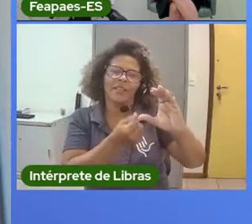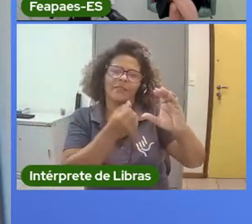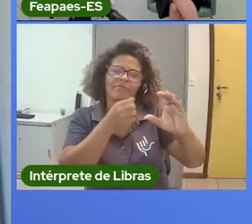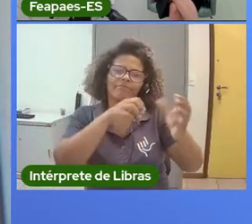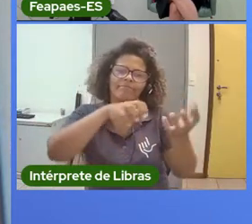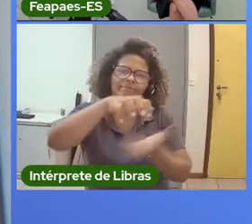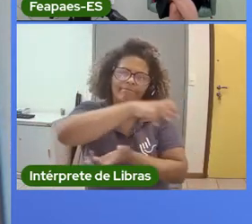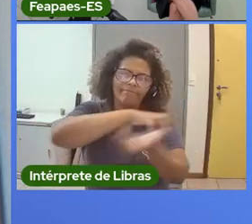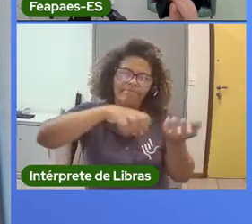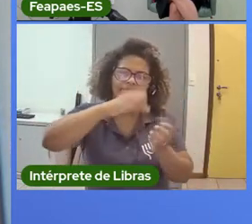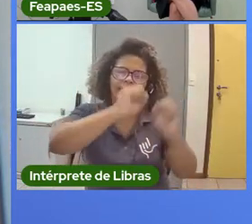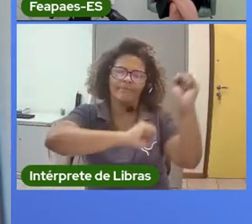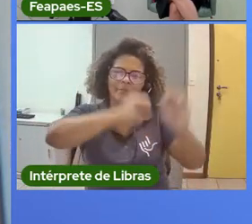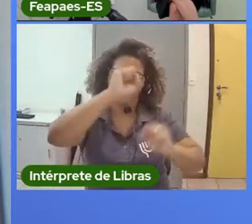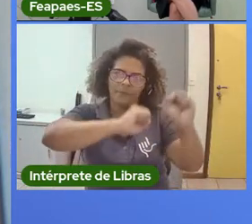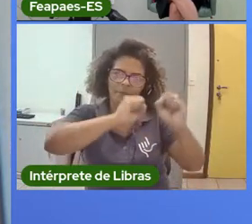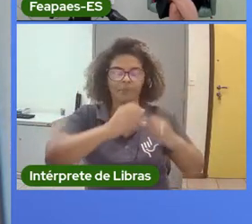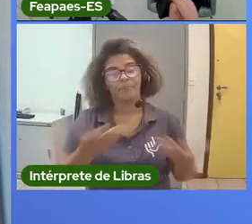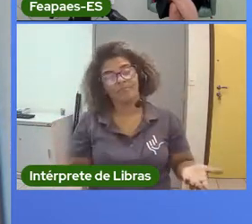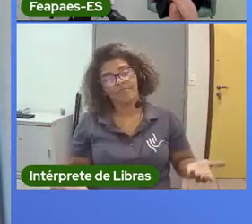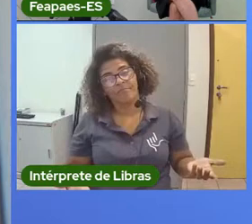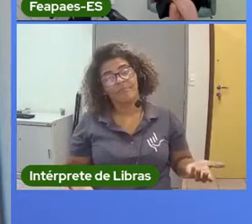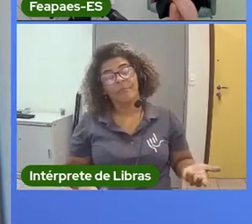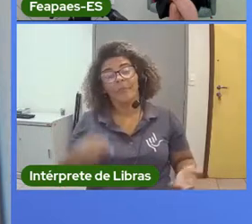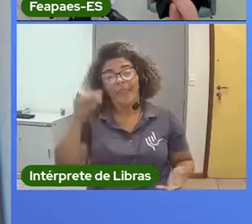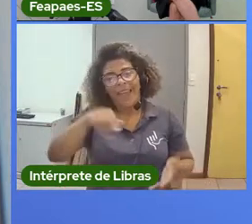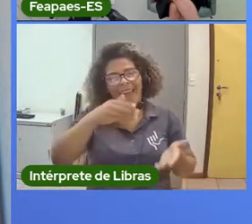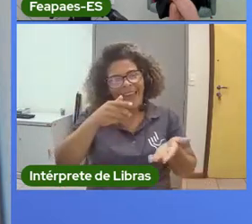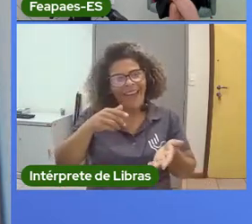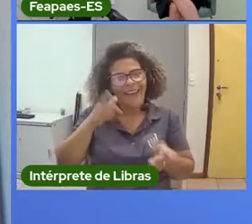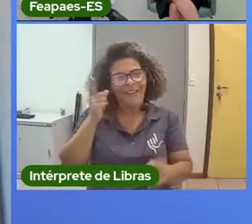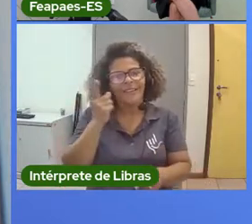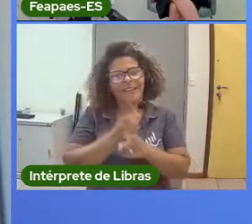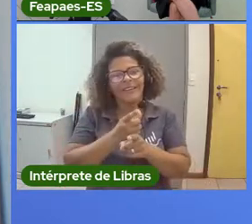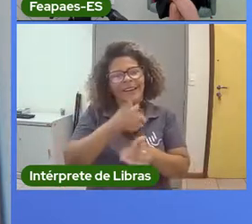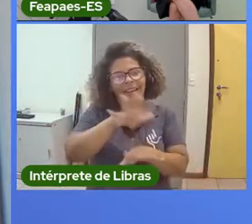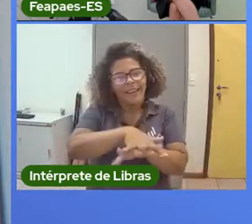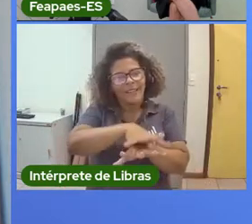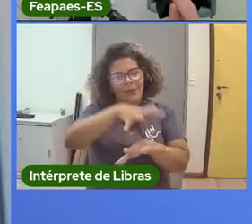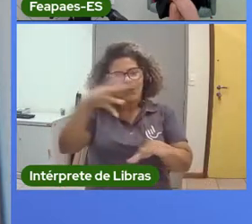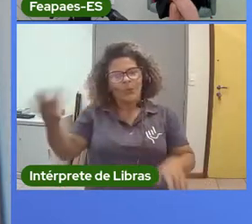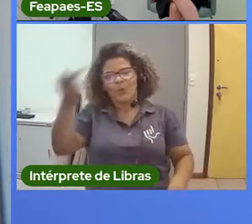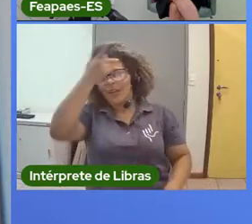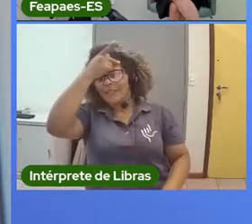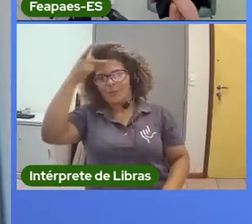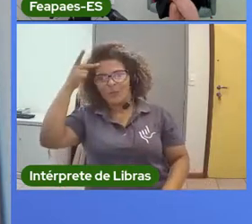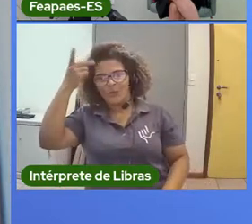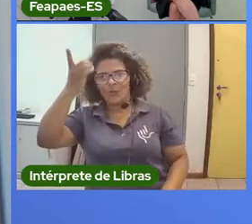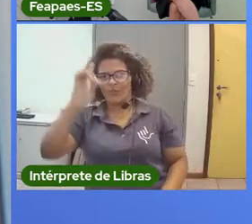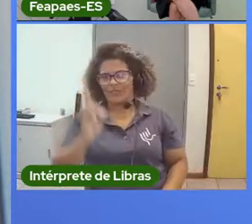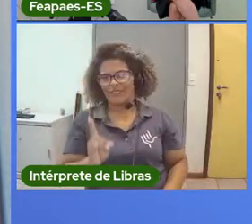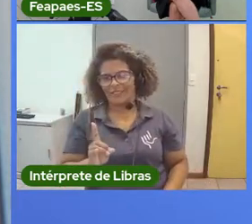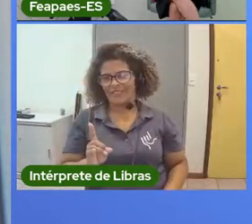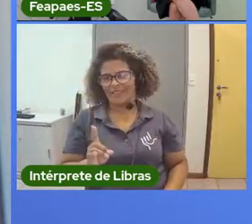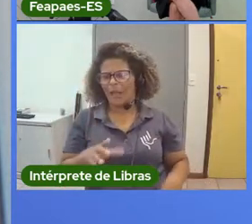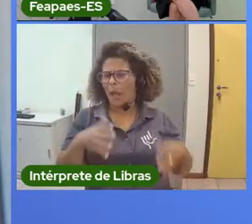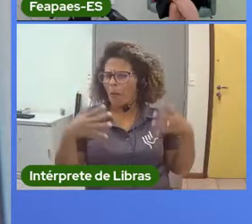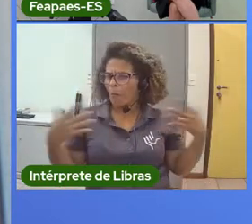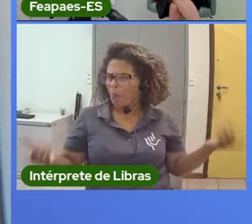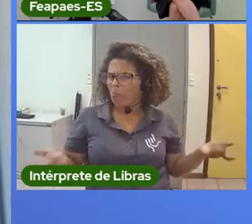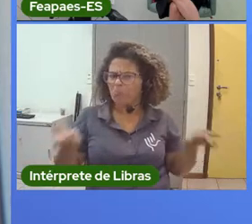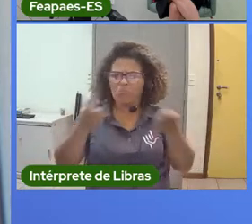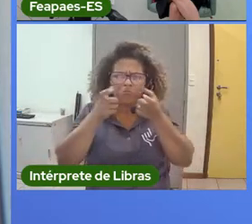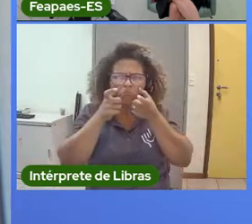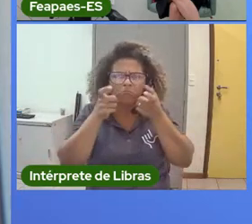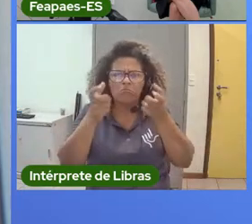E a exclusão das pessoas com deficiência surge daí. Mas é muito curioso que nós hoje estamos em numa fase muito